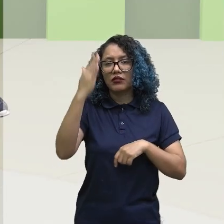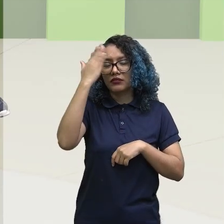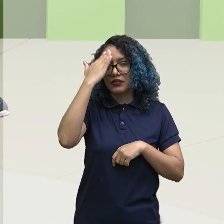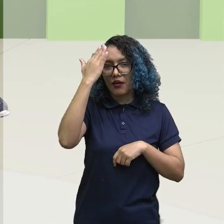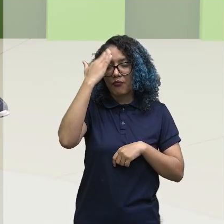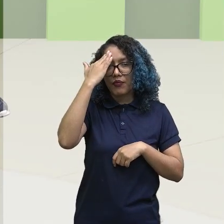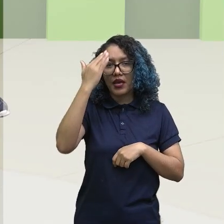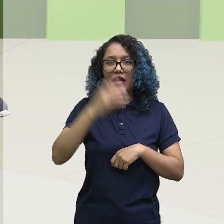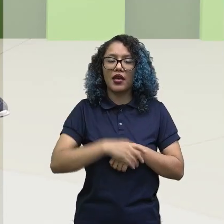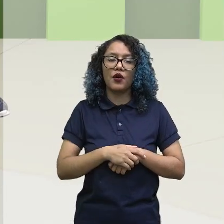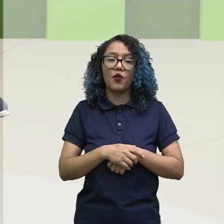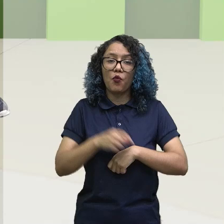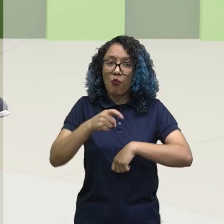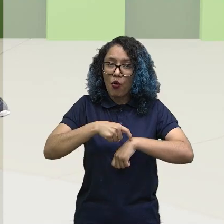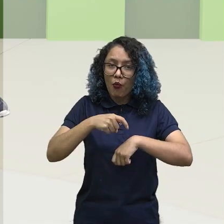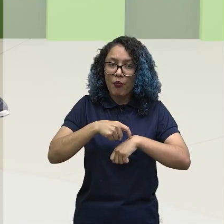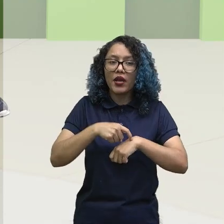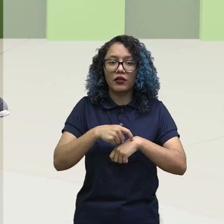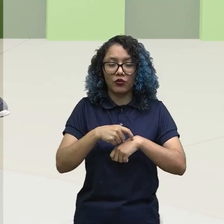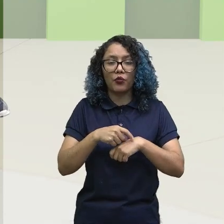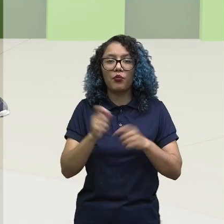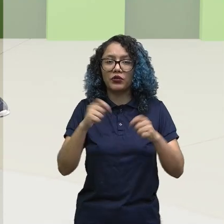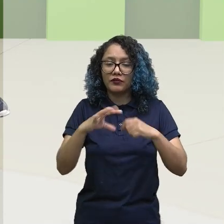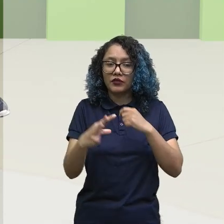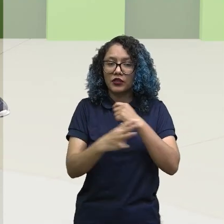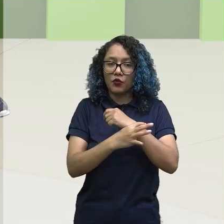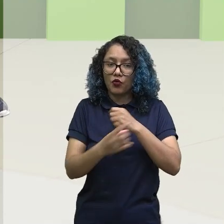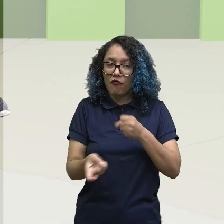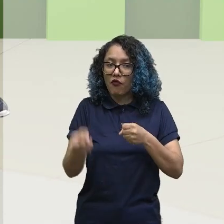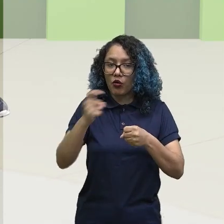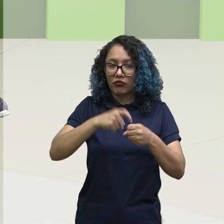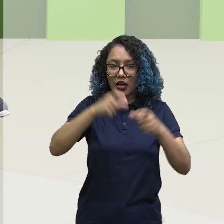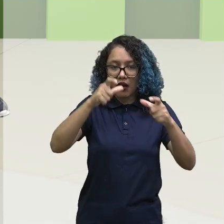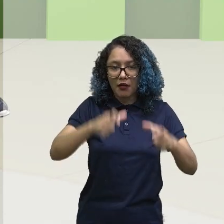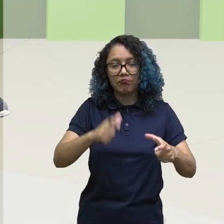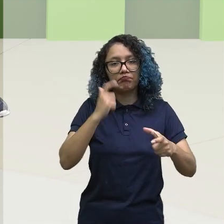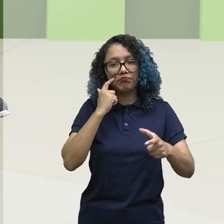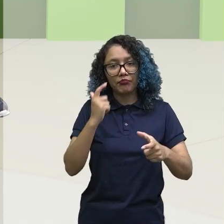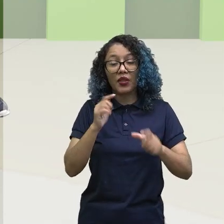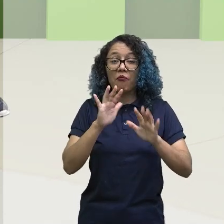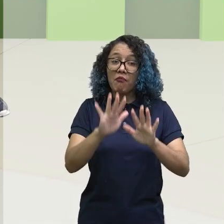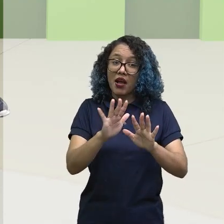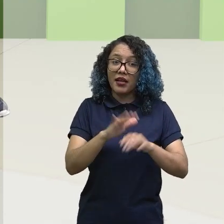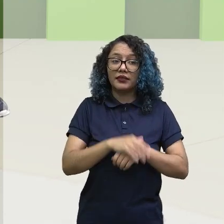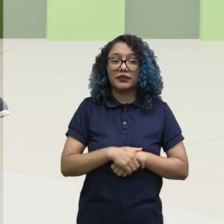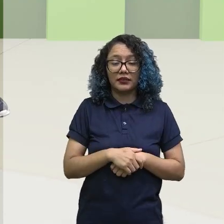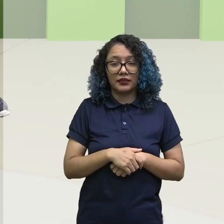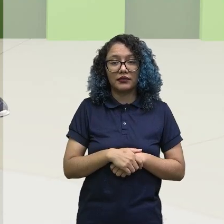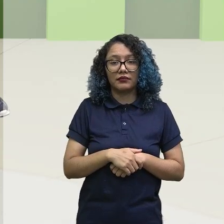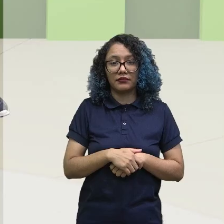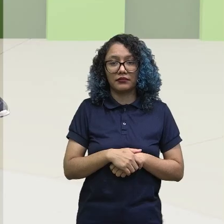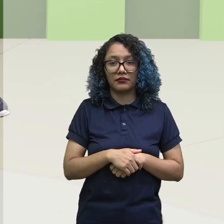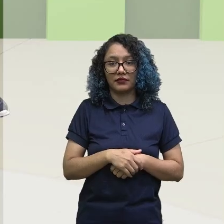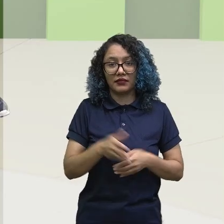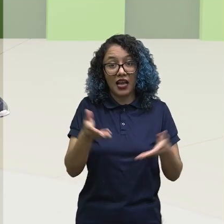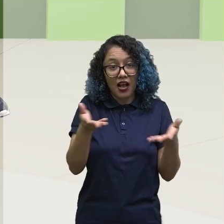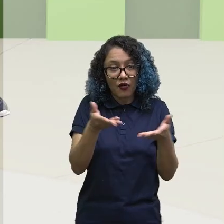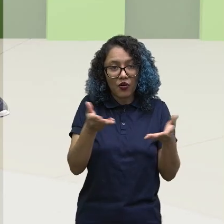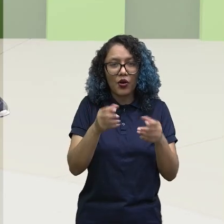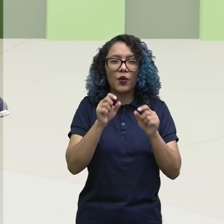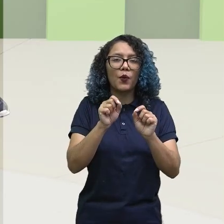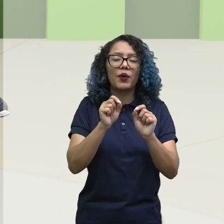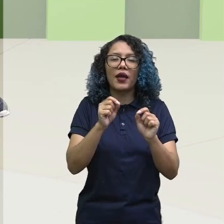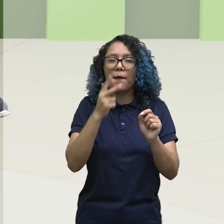de retornar a esta cidade. Porque neste momento, Chernobyl está, né, uma cidade